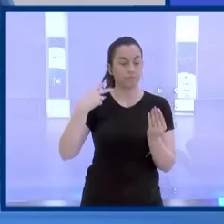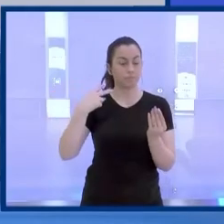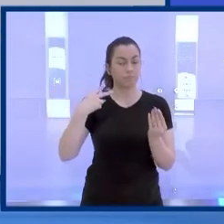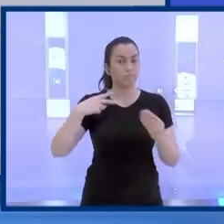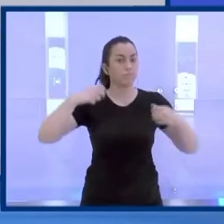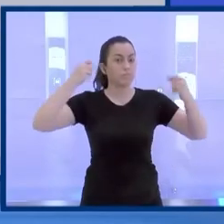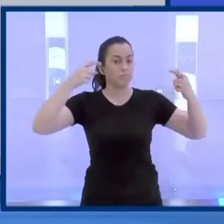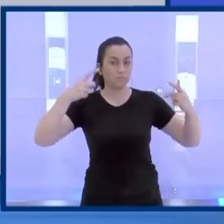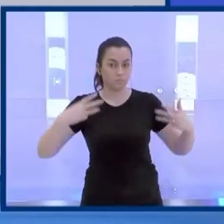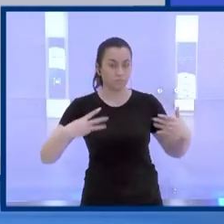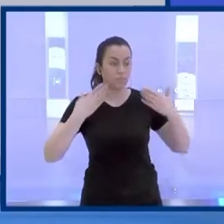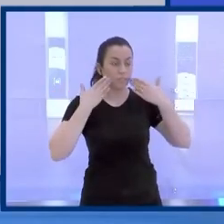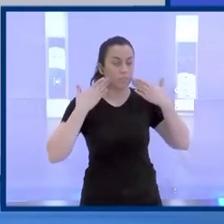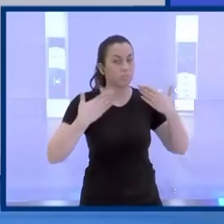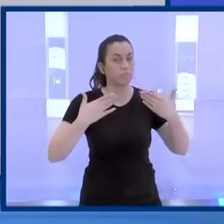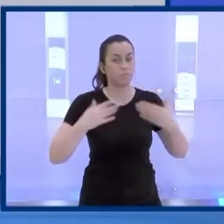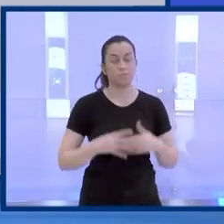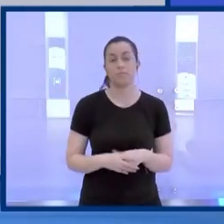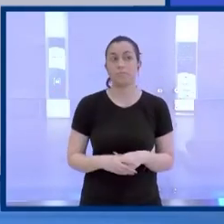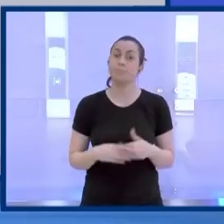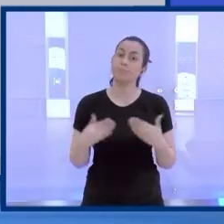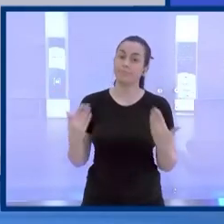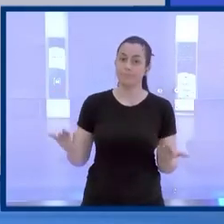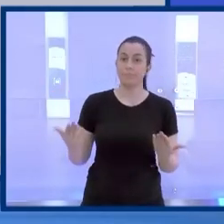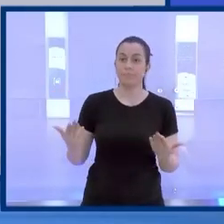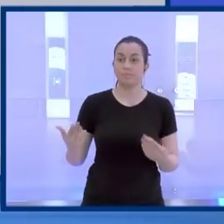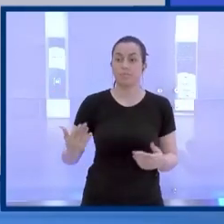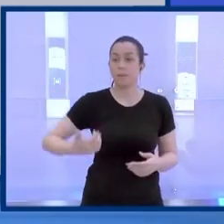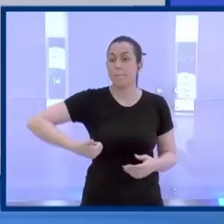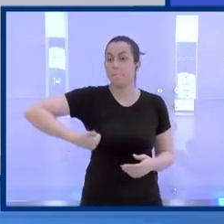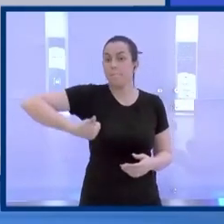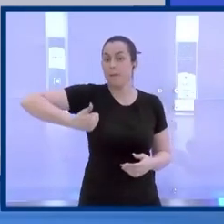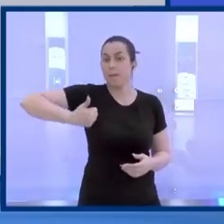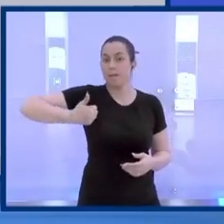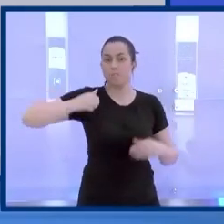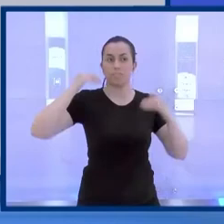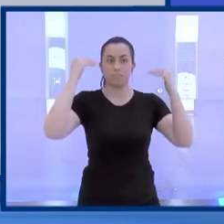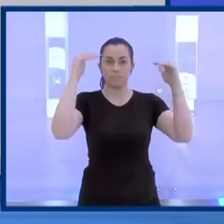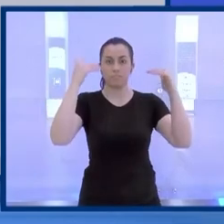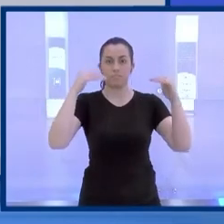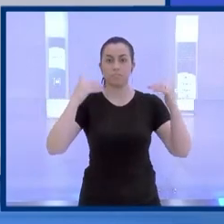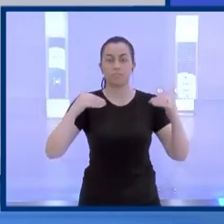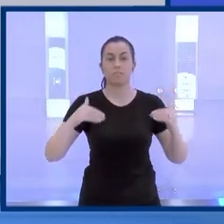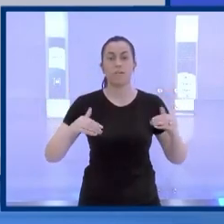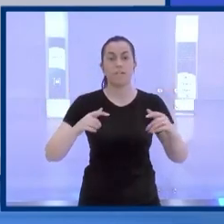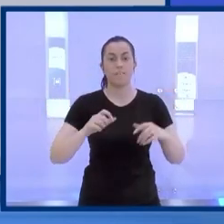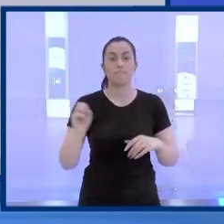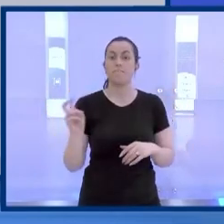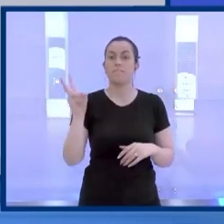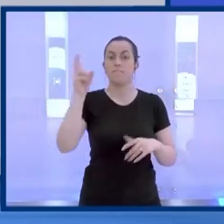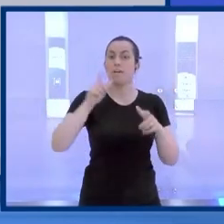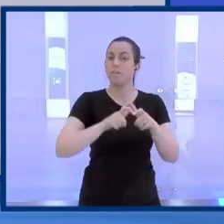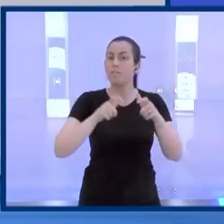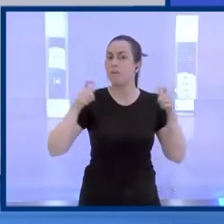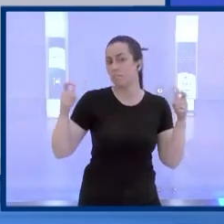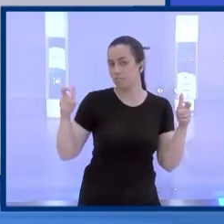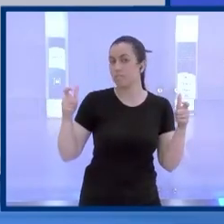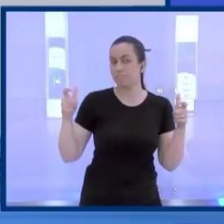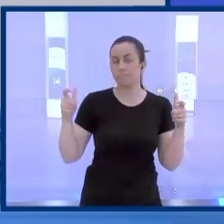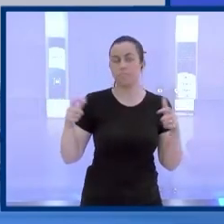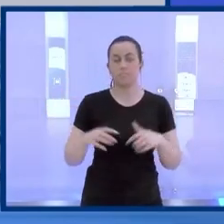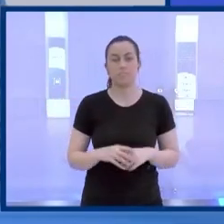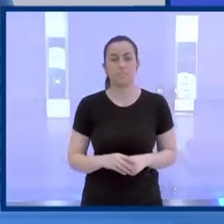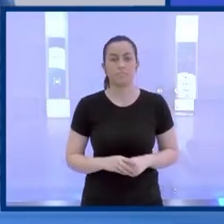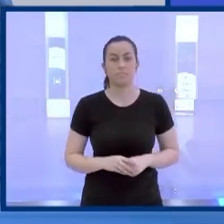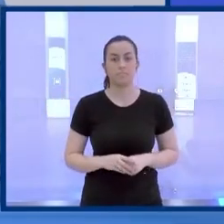ordem decrescente. Ou seja, a melhor classificada é aquela que ofertar o maior valor por lote único de ações